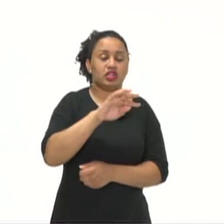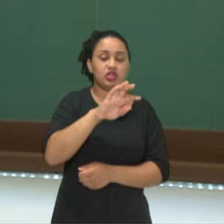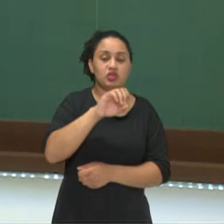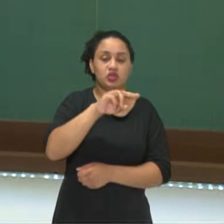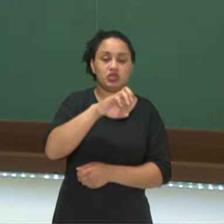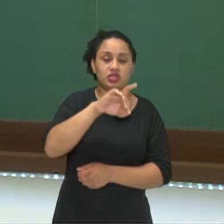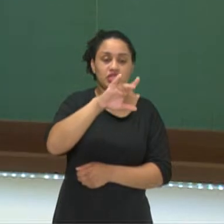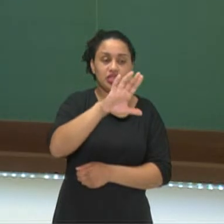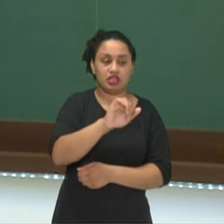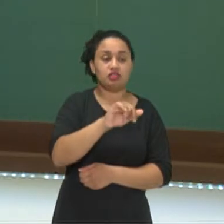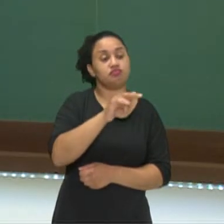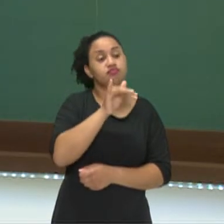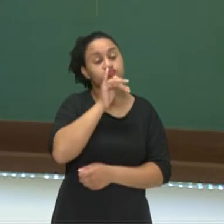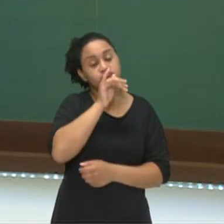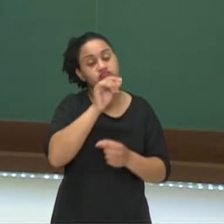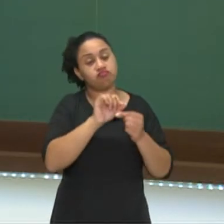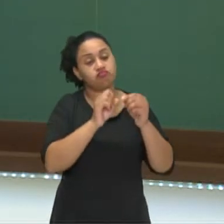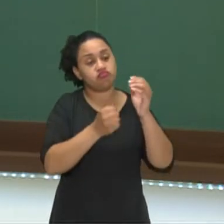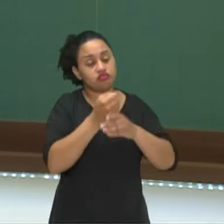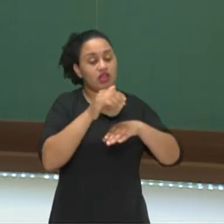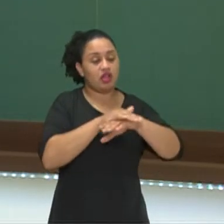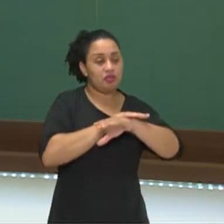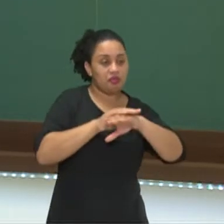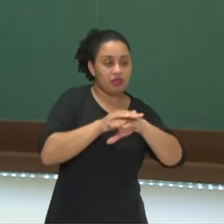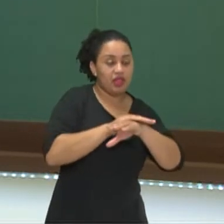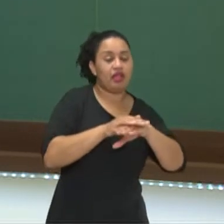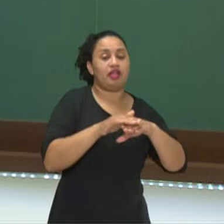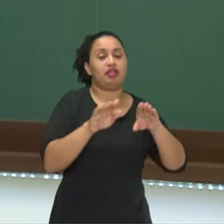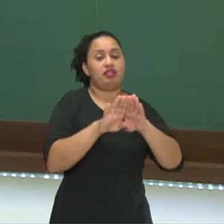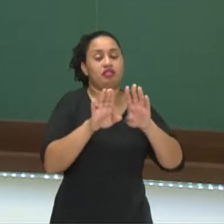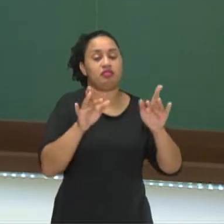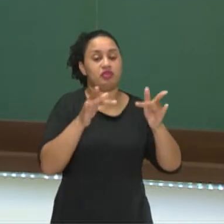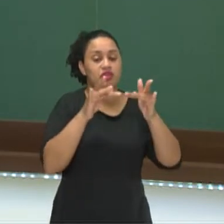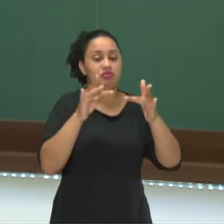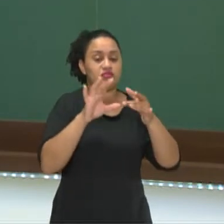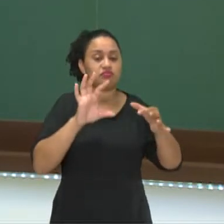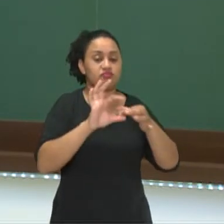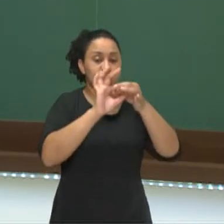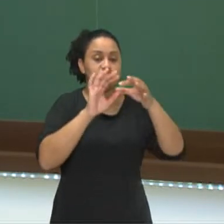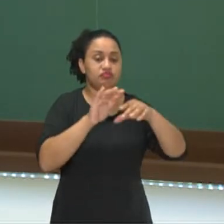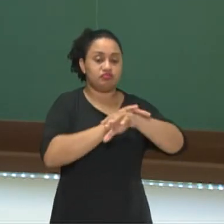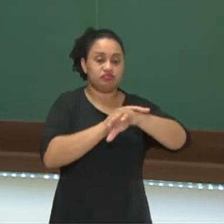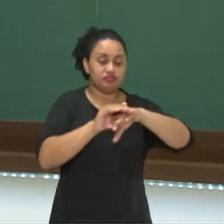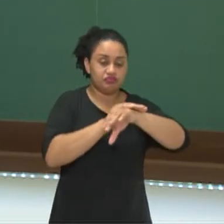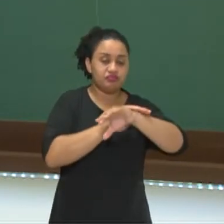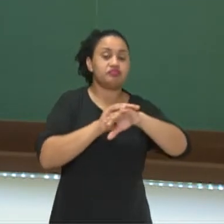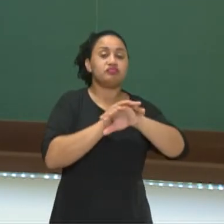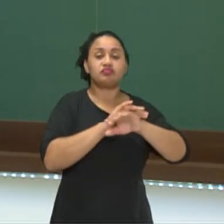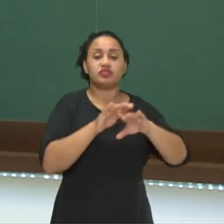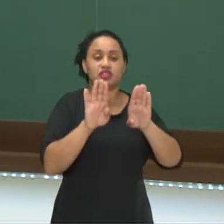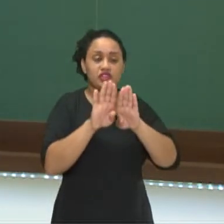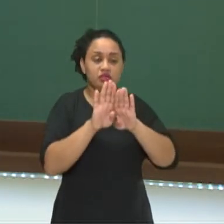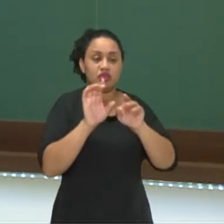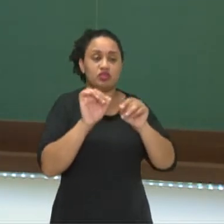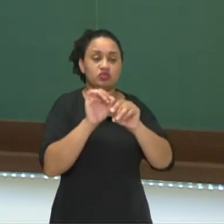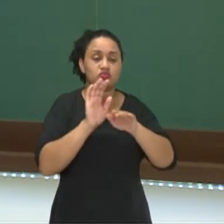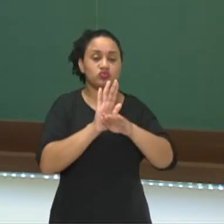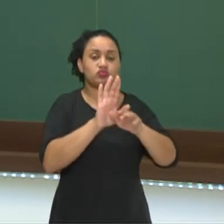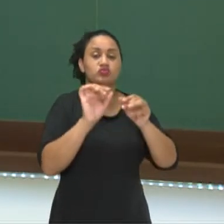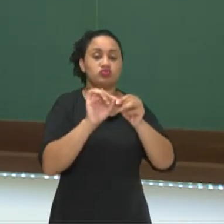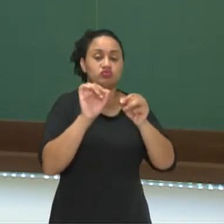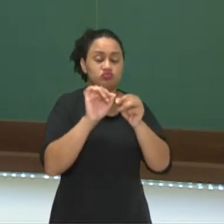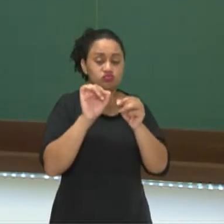vai produzir a epiderme, os anexos epidérmicos, então o tecido epitelial, a